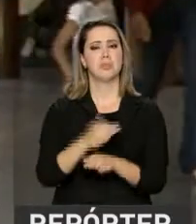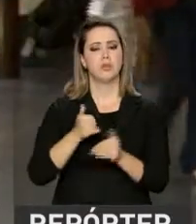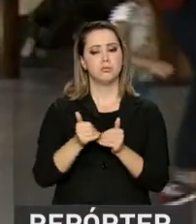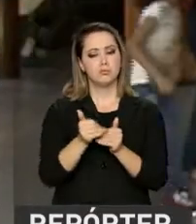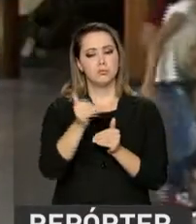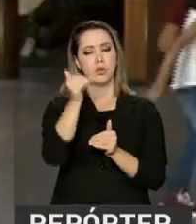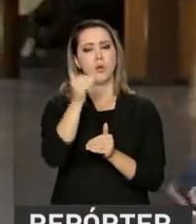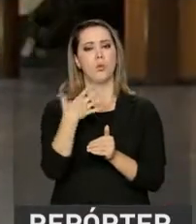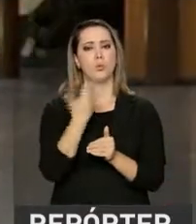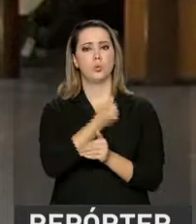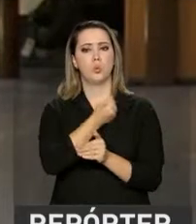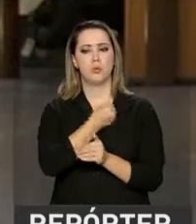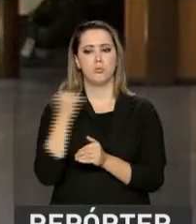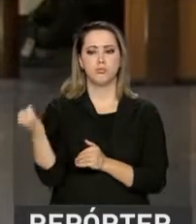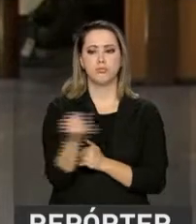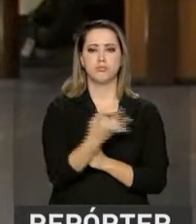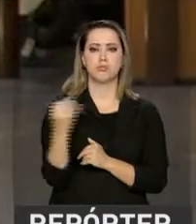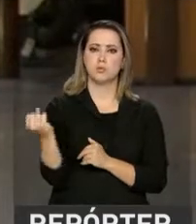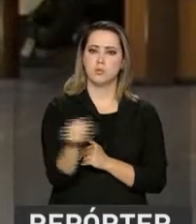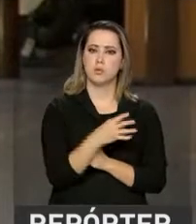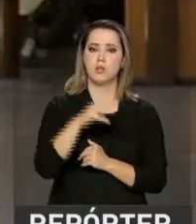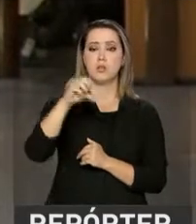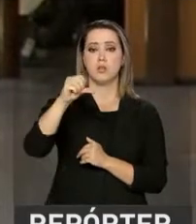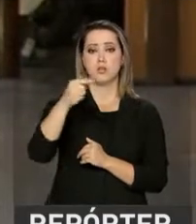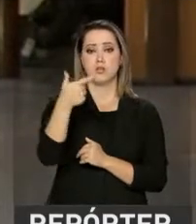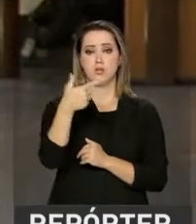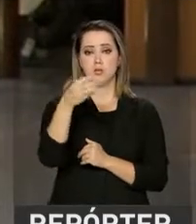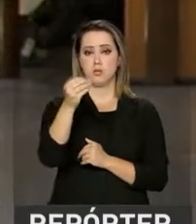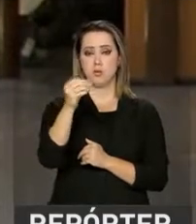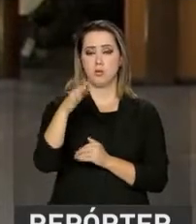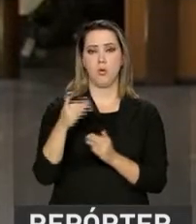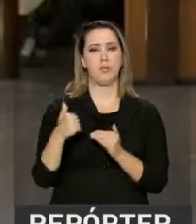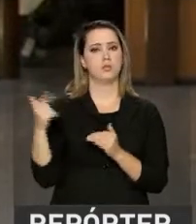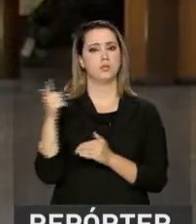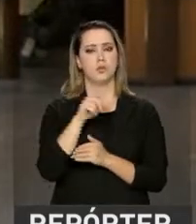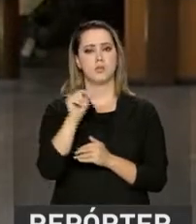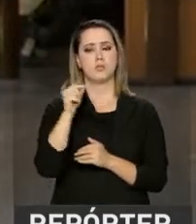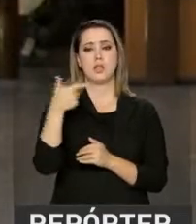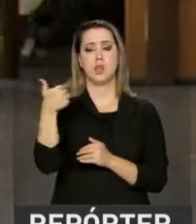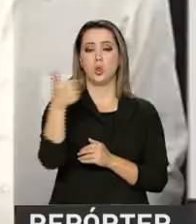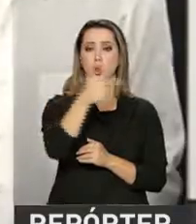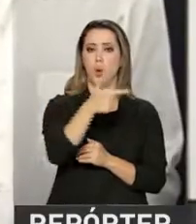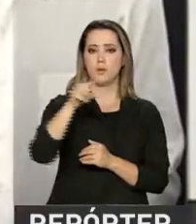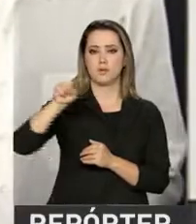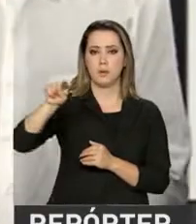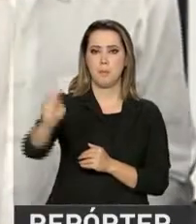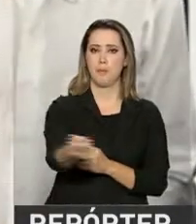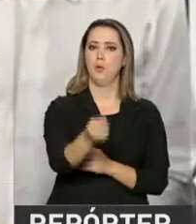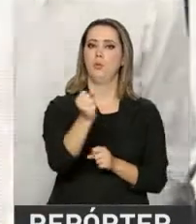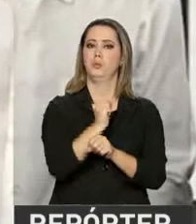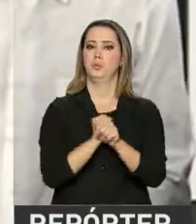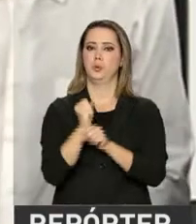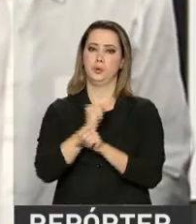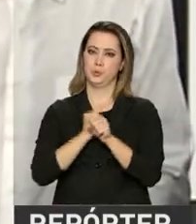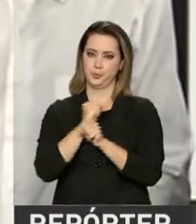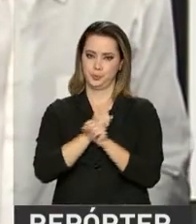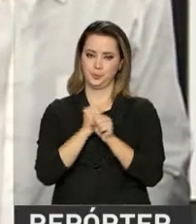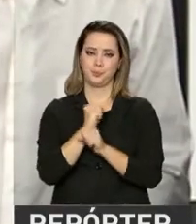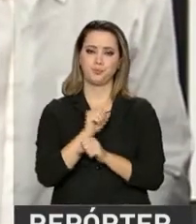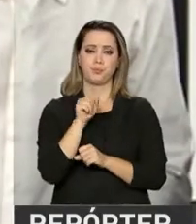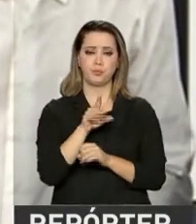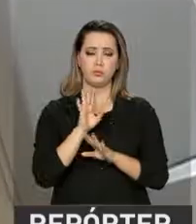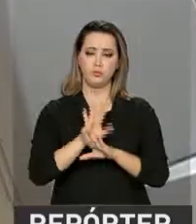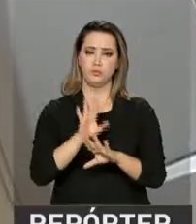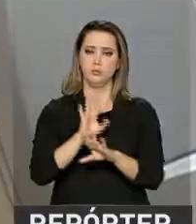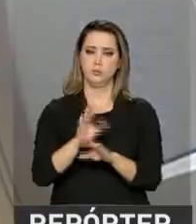do número de procedimentos de 9.200 para 12 mil e 600 por ano com esse reajuste dos repasses a